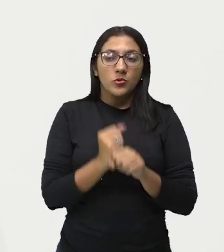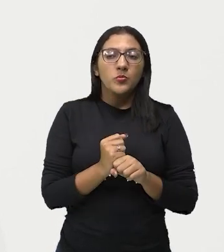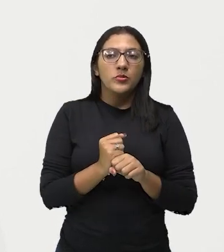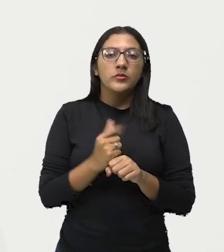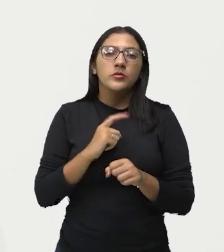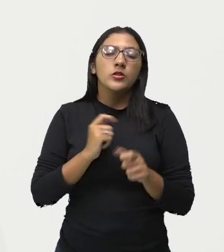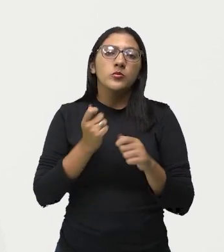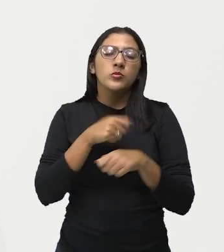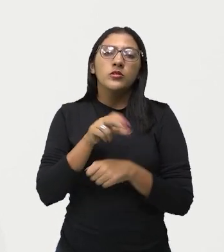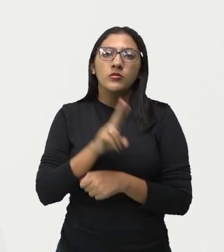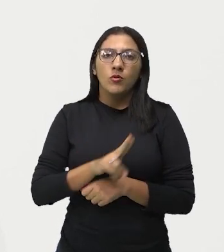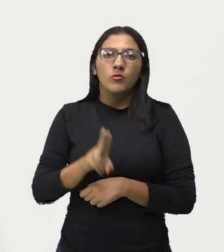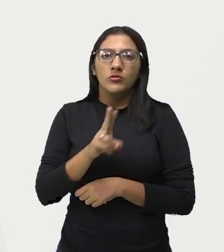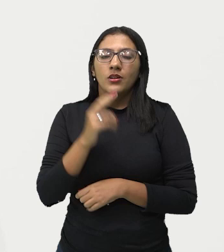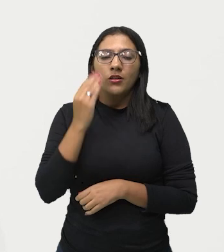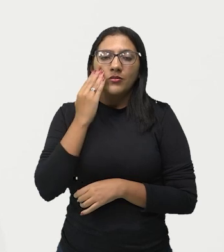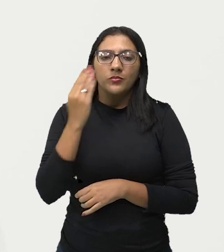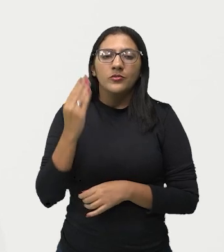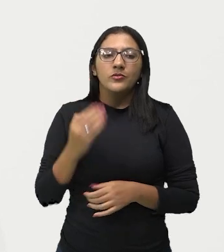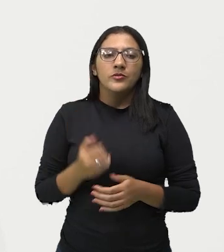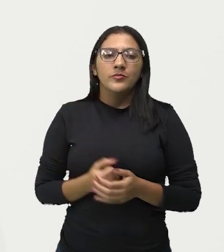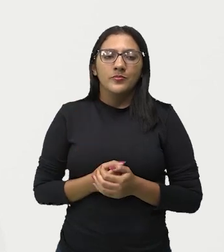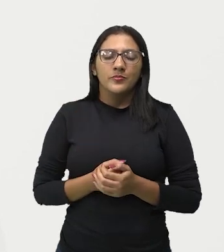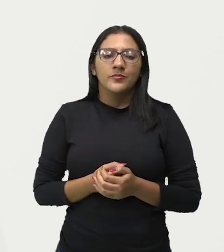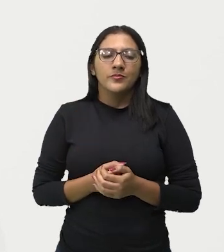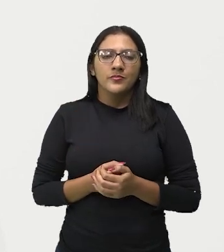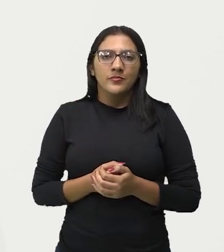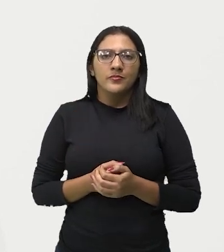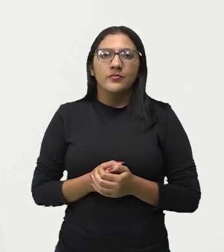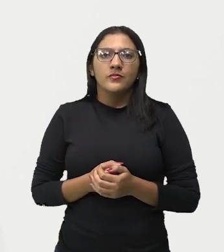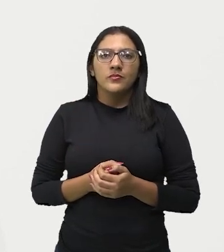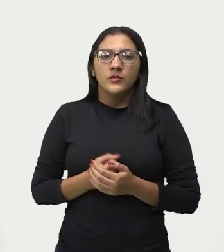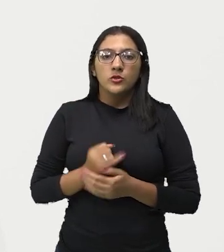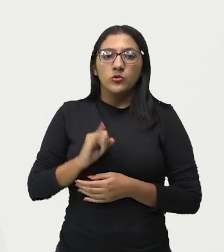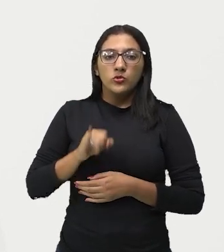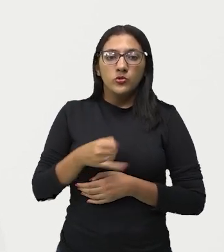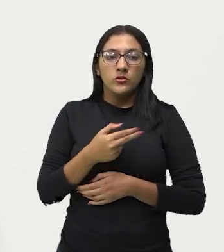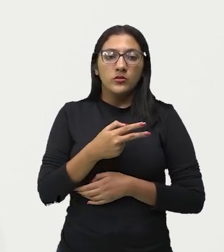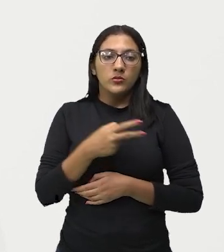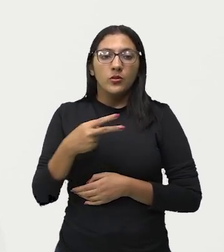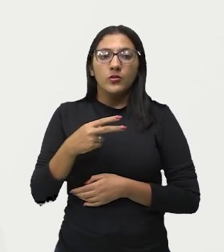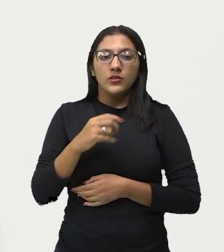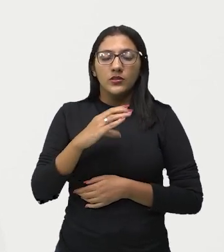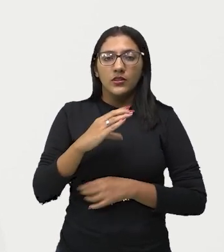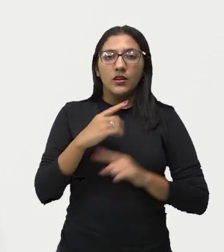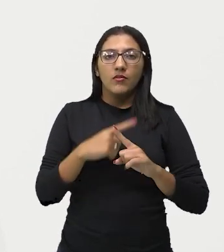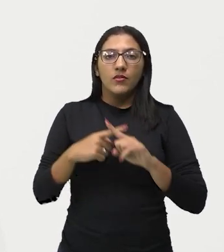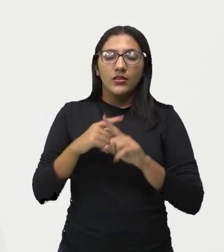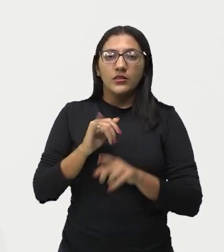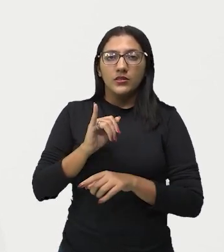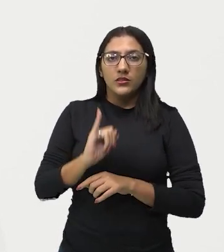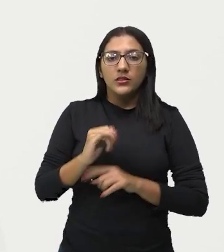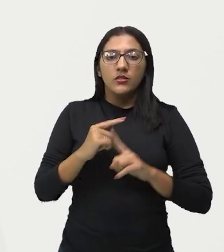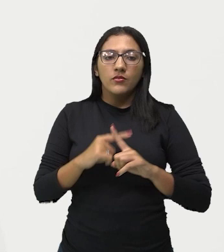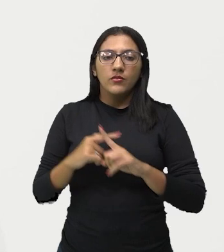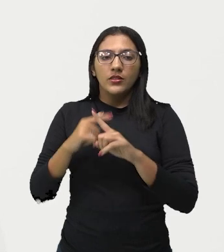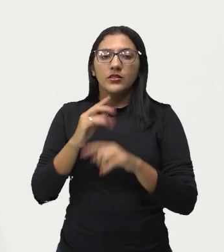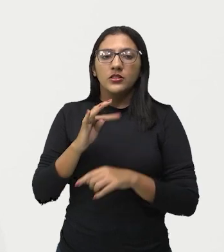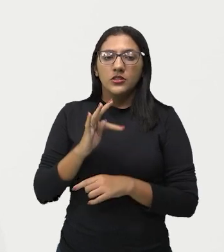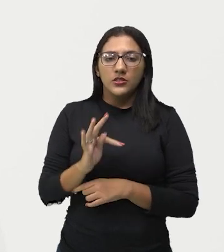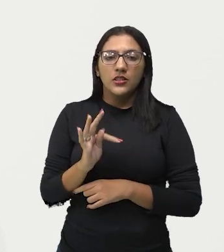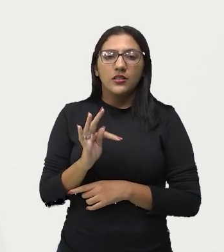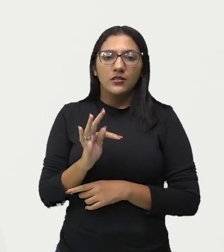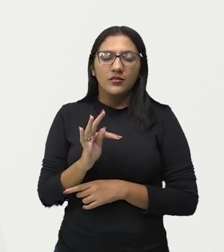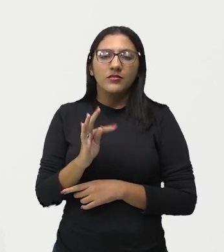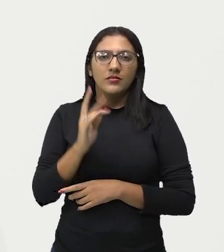a seguinte igualdade. Olha só a fórmula sozinha aqui, ó. Juro igual a capital vezes a taxa vezes o tempo. Juro, J,